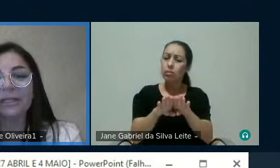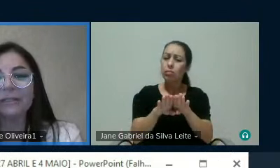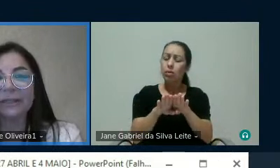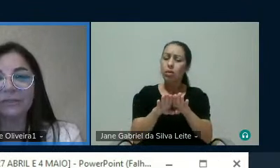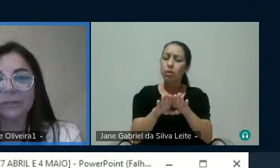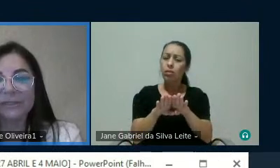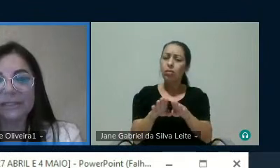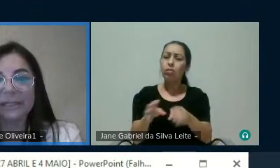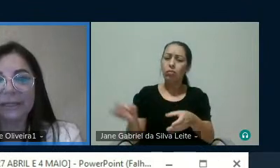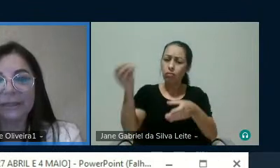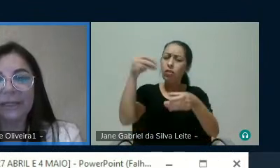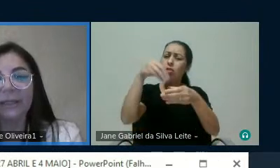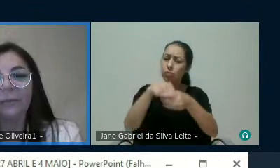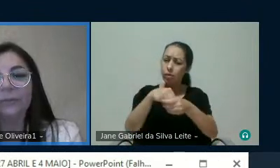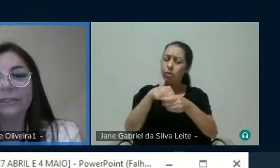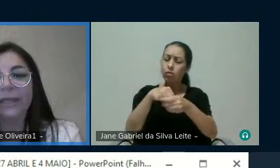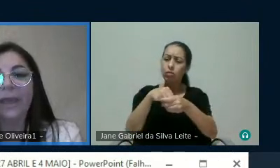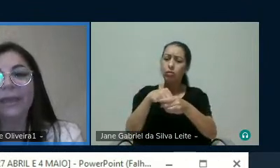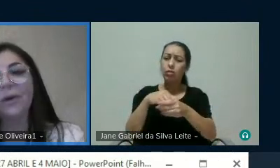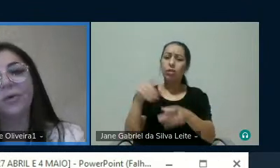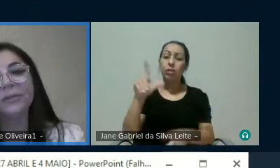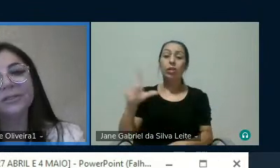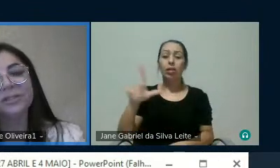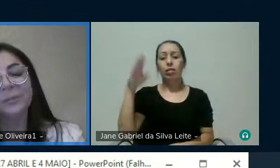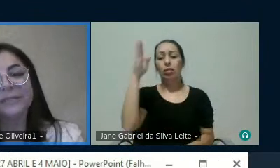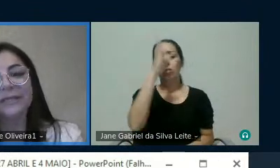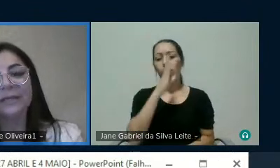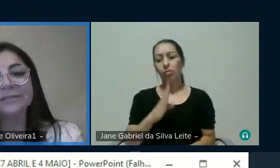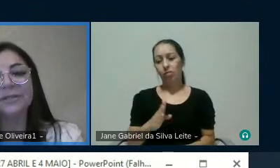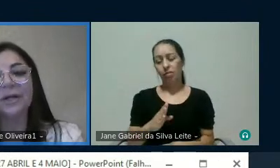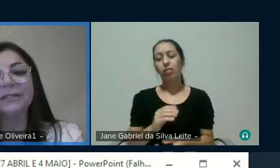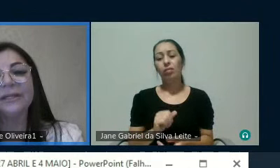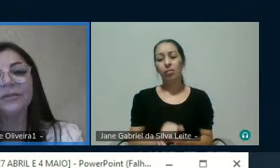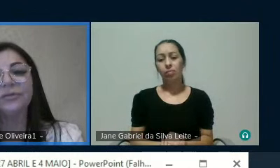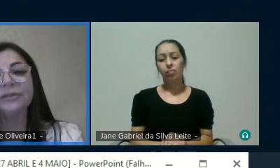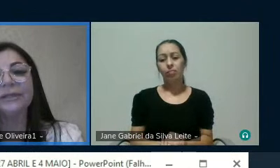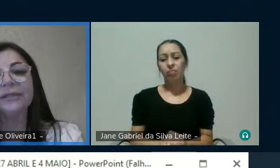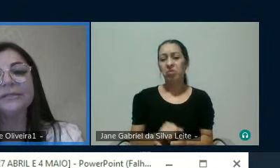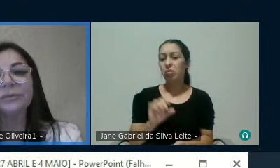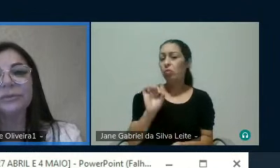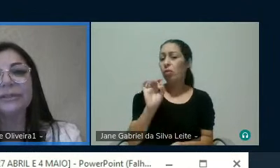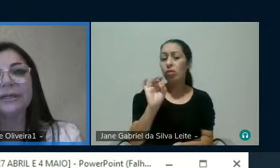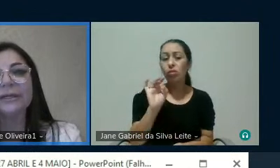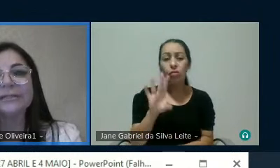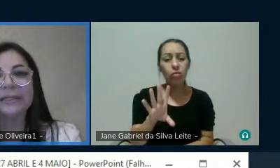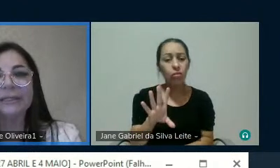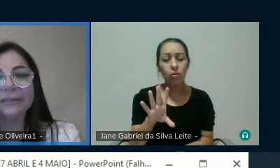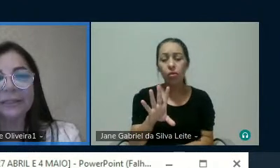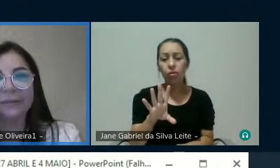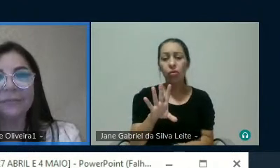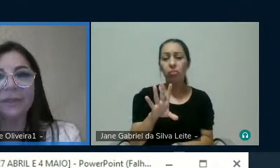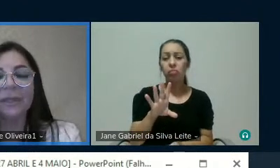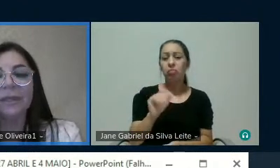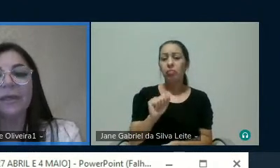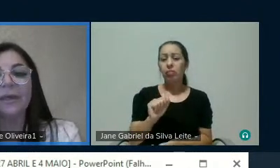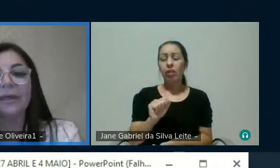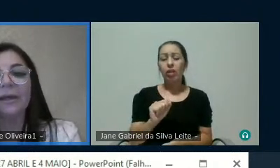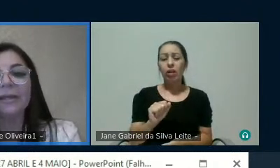faz parte da literatura brasileira, porque é errôneo a gente pensar que só a literatura surda escrita,